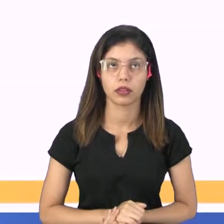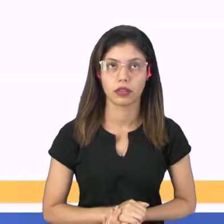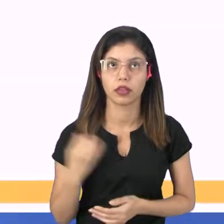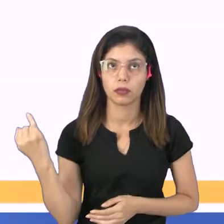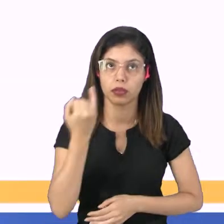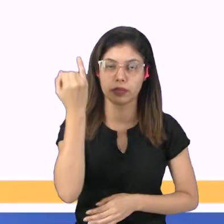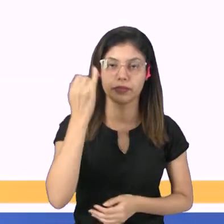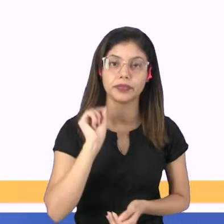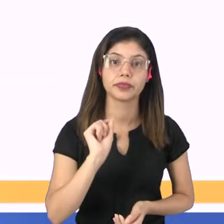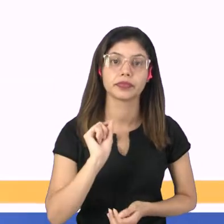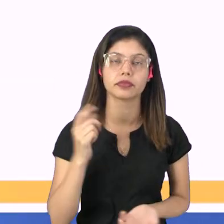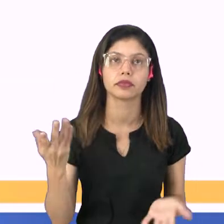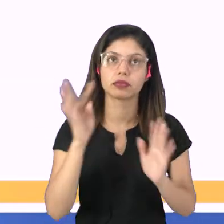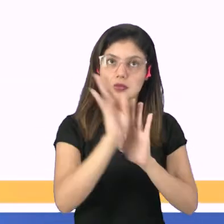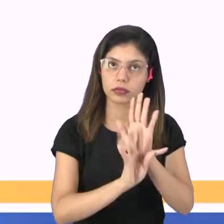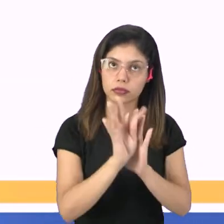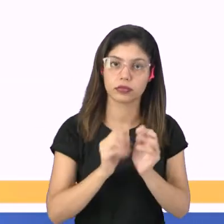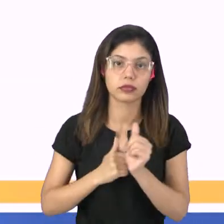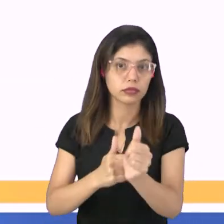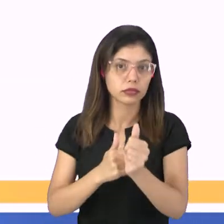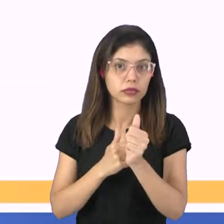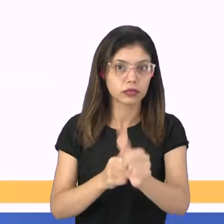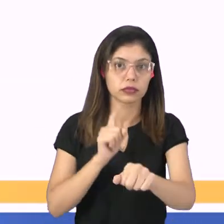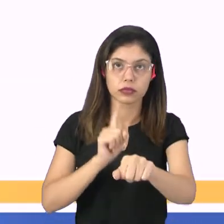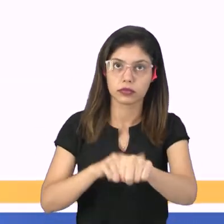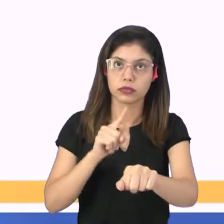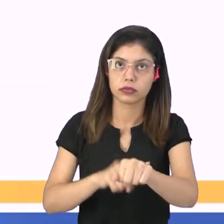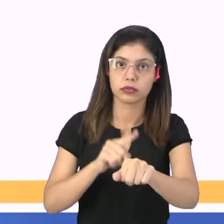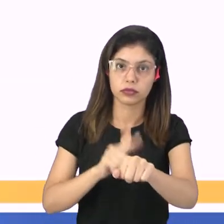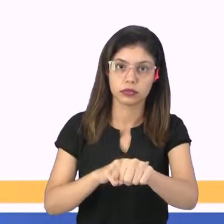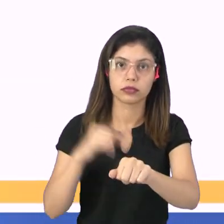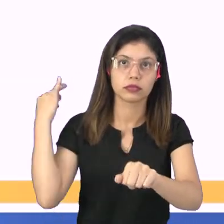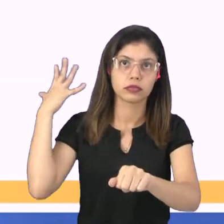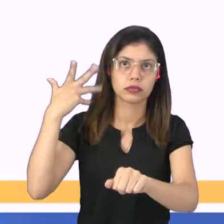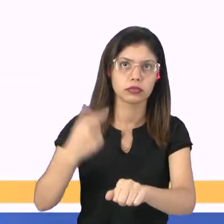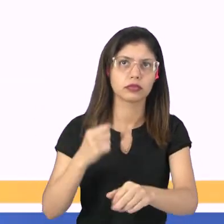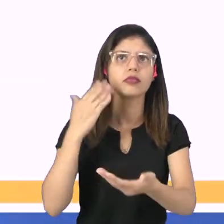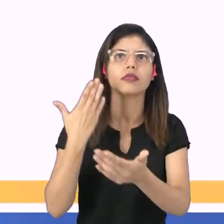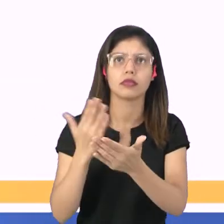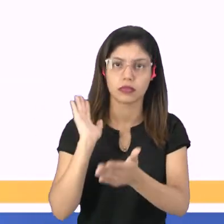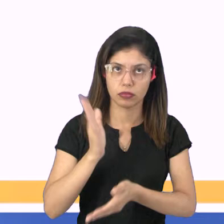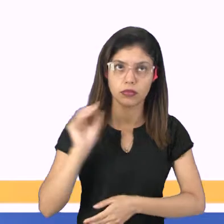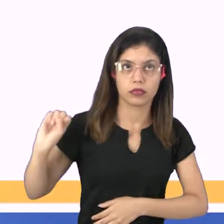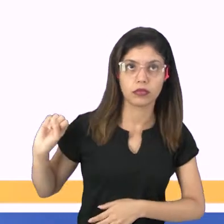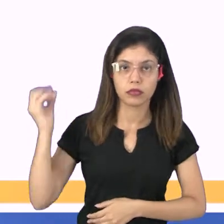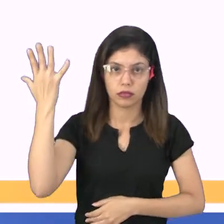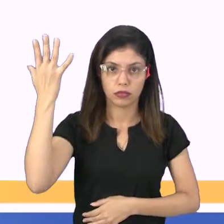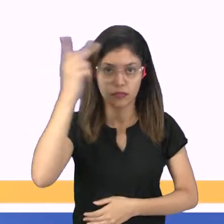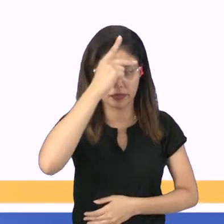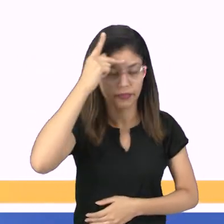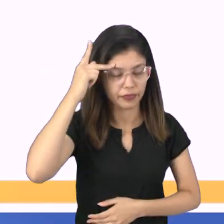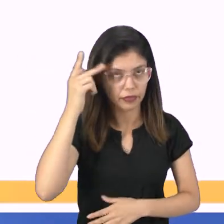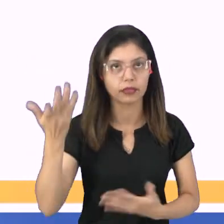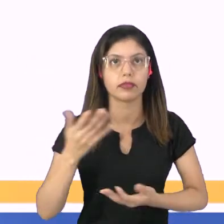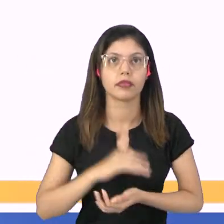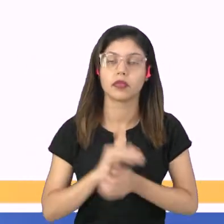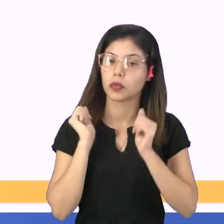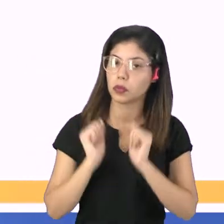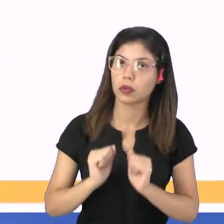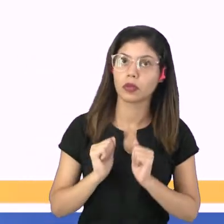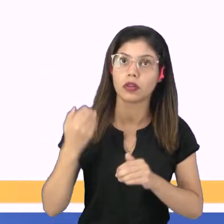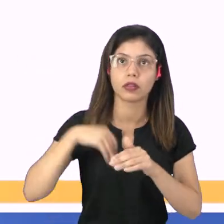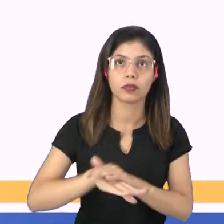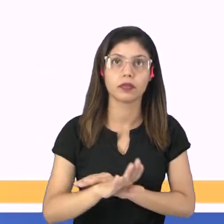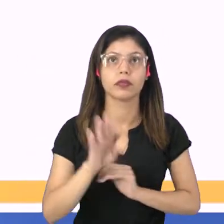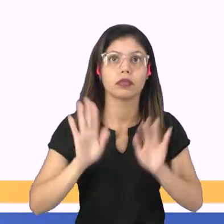telinha. É importante o quê? O texto ele deve seguir uma ordem cronológica de fatos que aconteceram na vida dessa